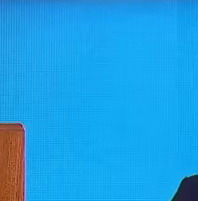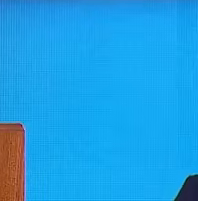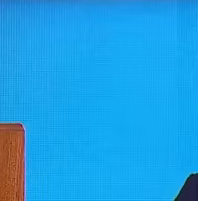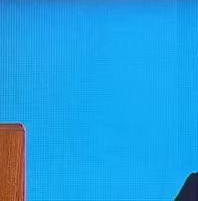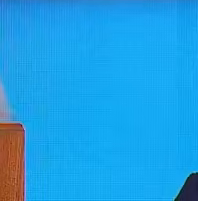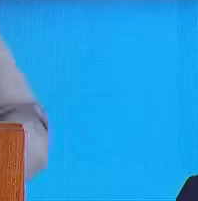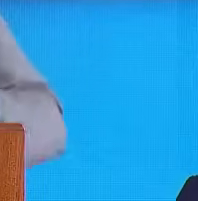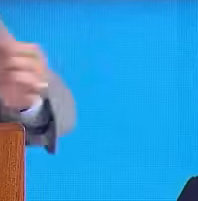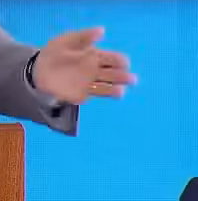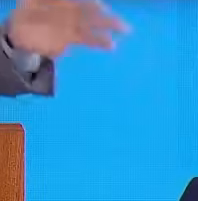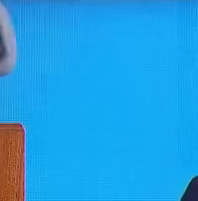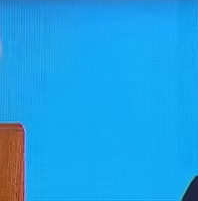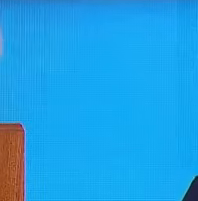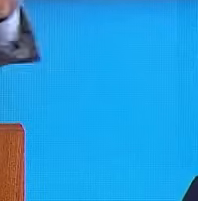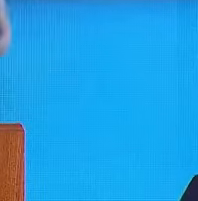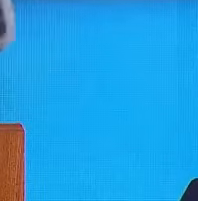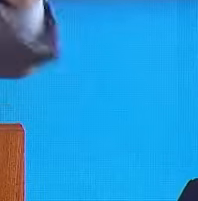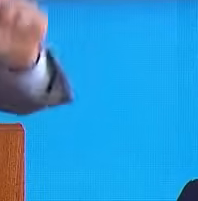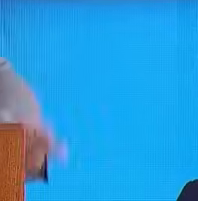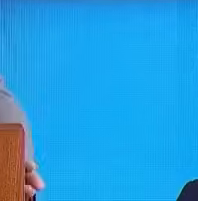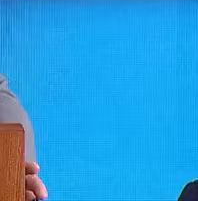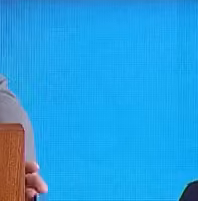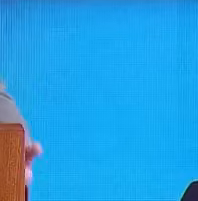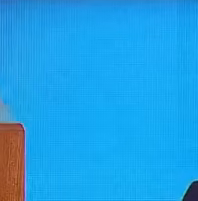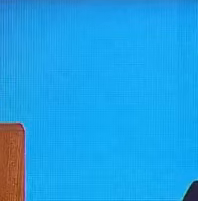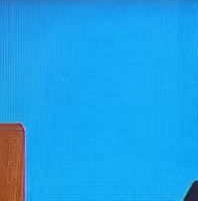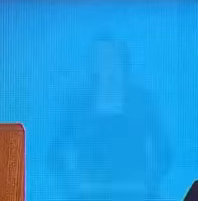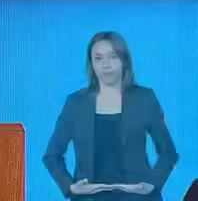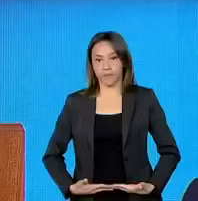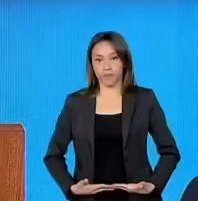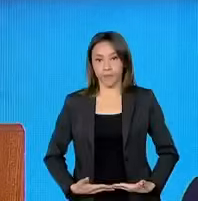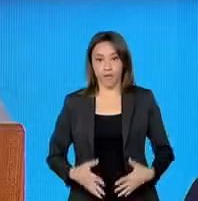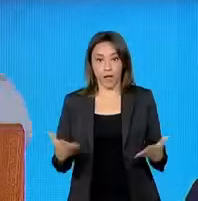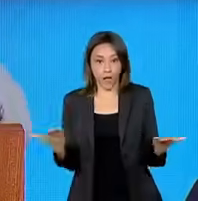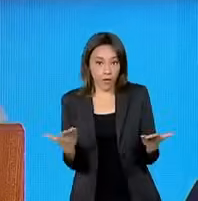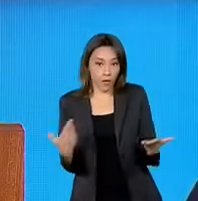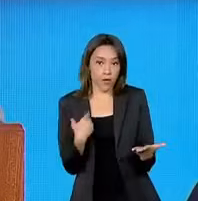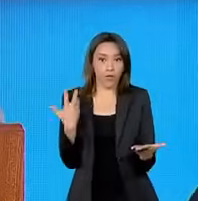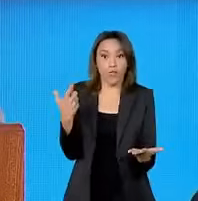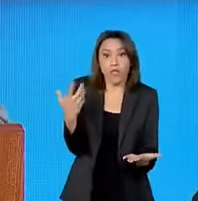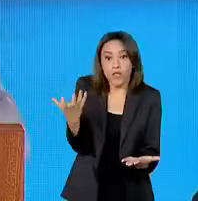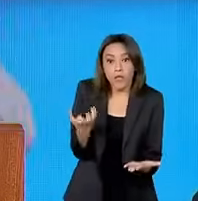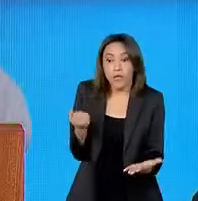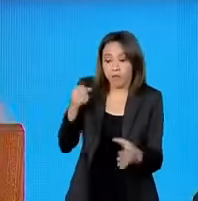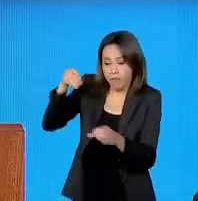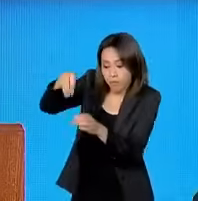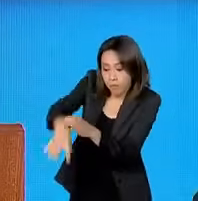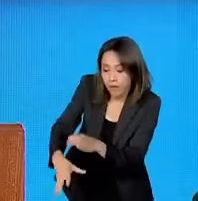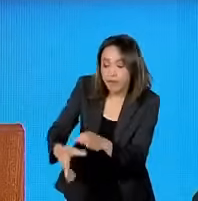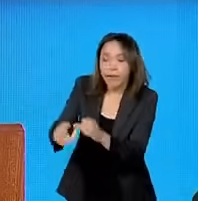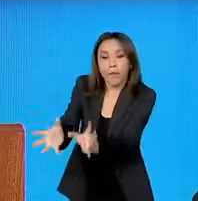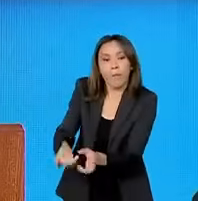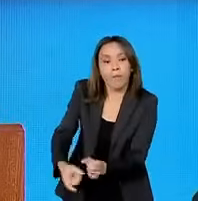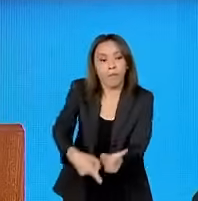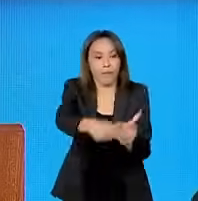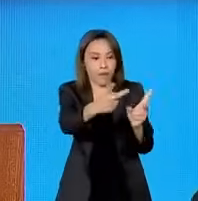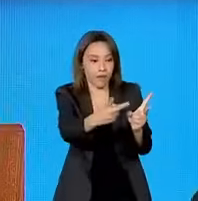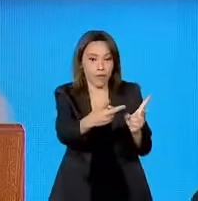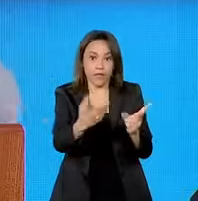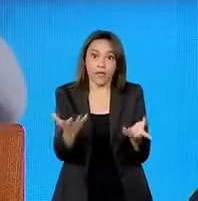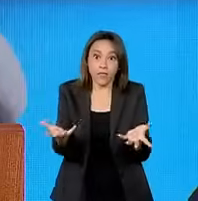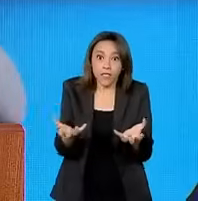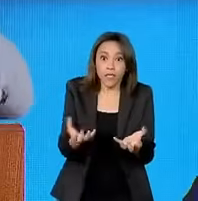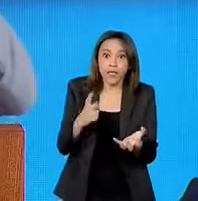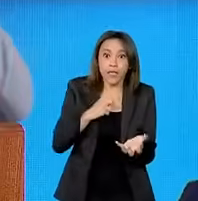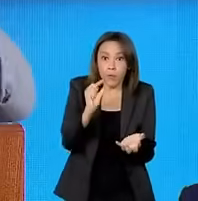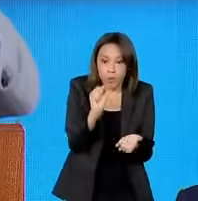É porque a gente saiu daquela fase de plantar só comida para comer. A gente quer ter para comer, a gente quer plantar para vender, porque a gente quer